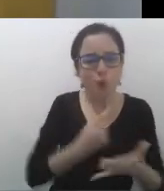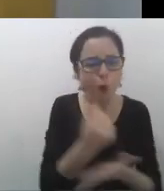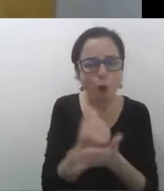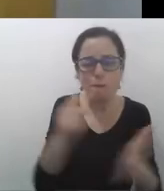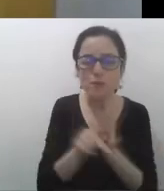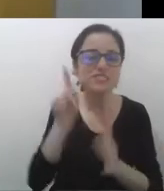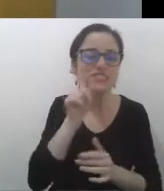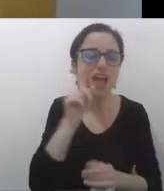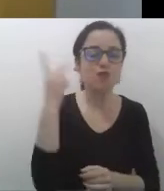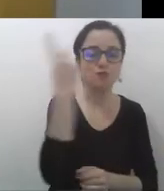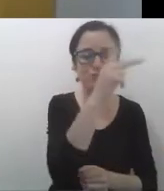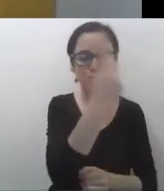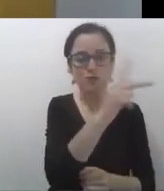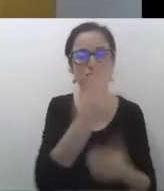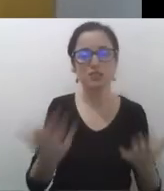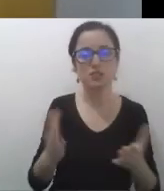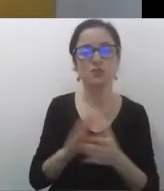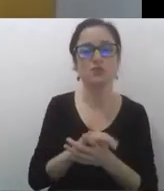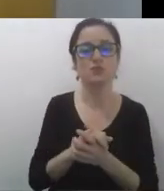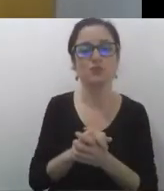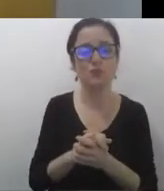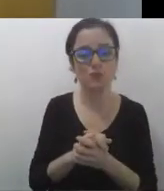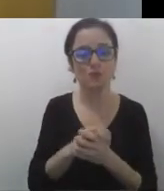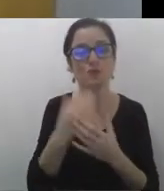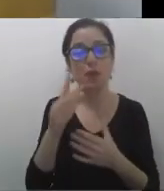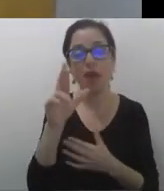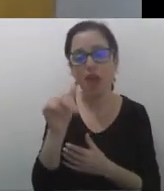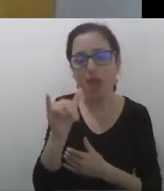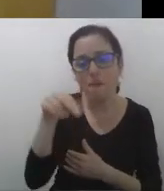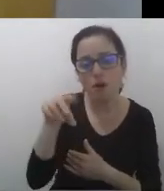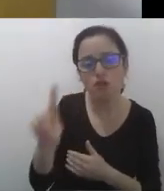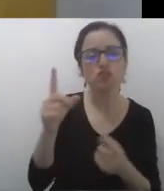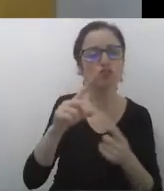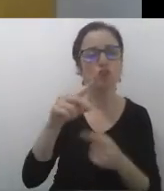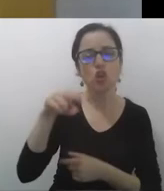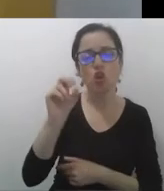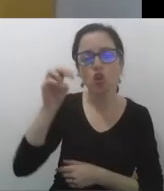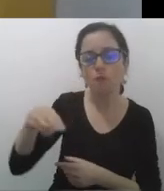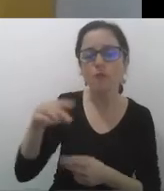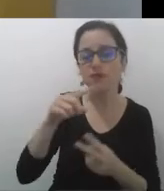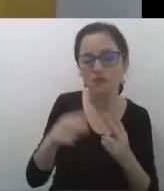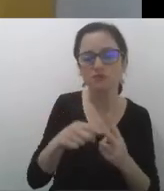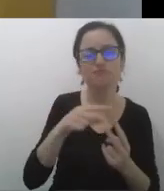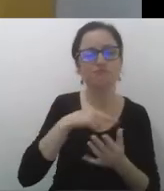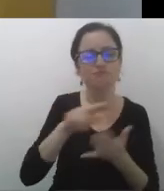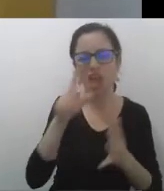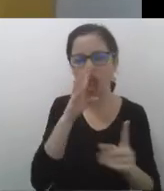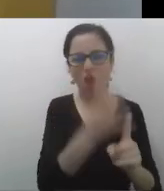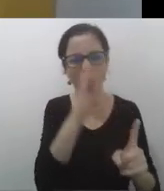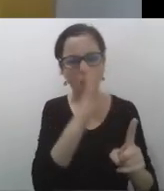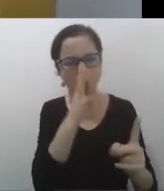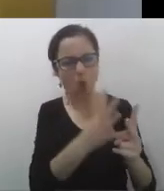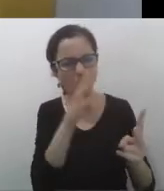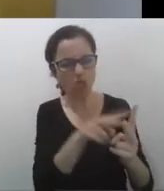forma, o mercado de consumo norte-americano, né? Raymond Loewy, Norman Bel Guedes, etc., né?